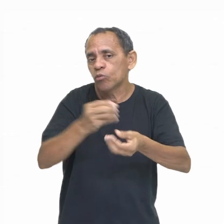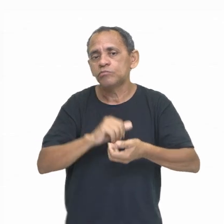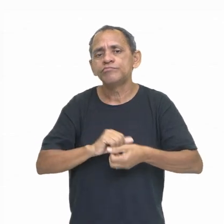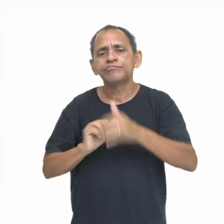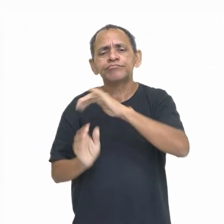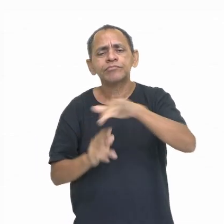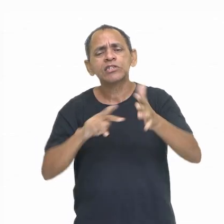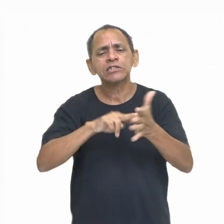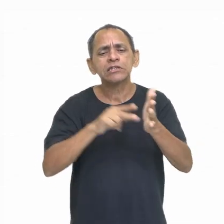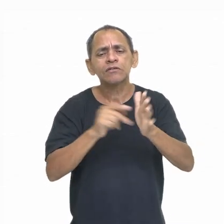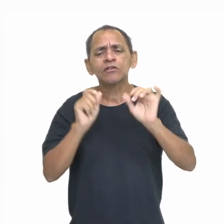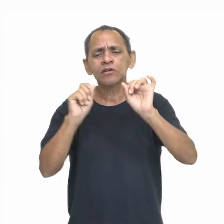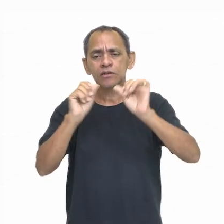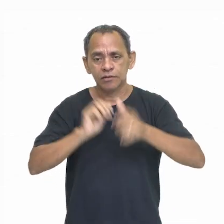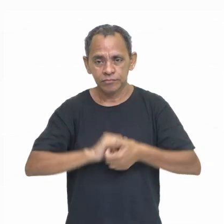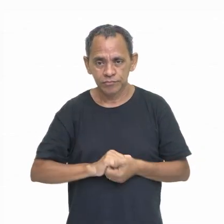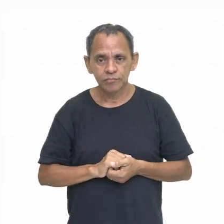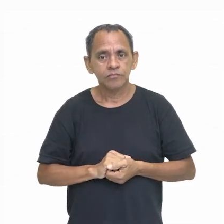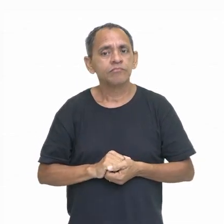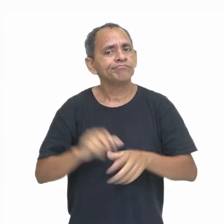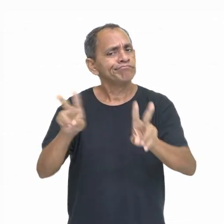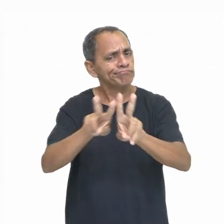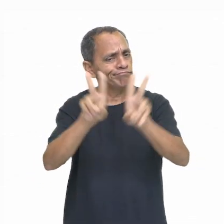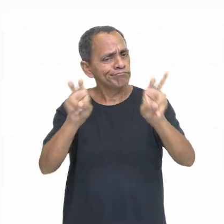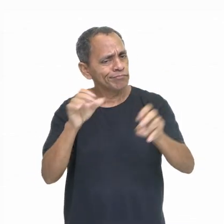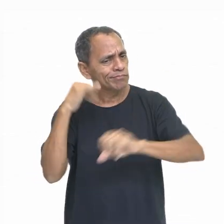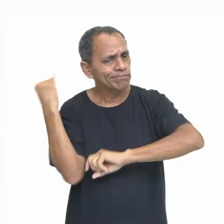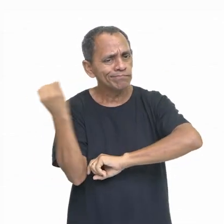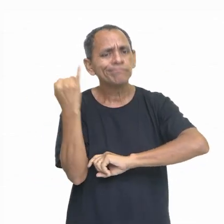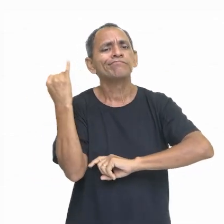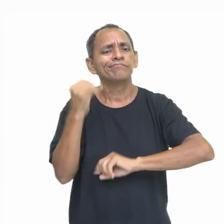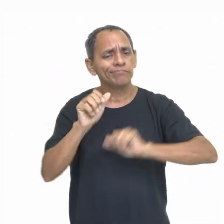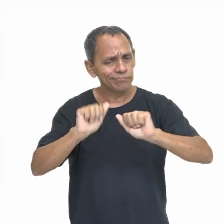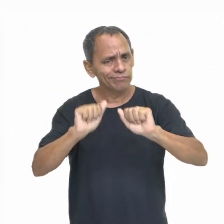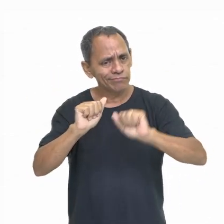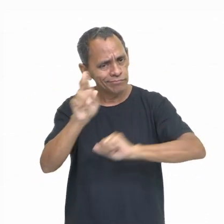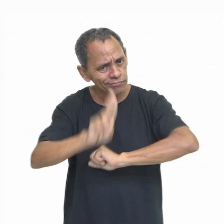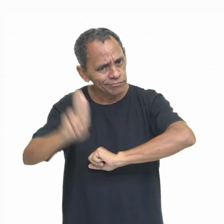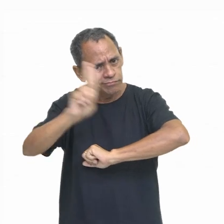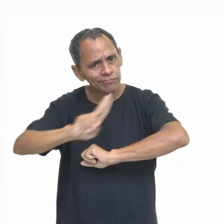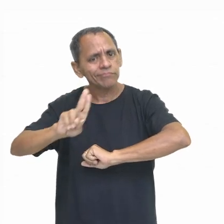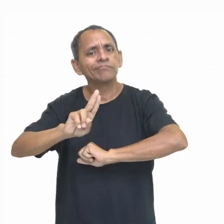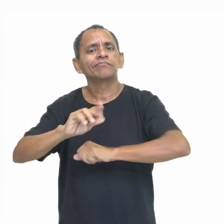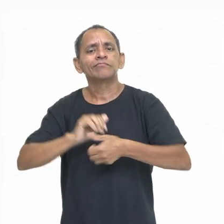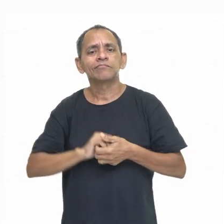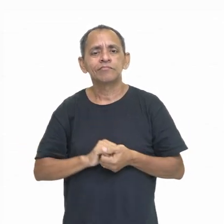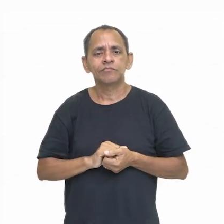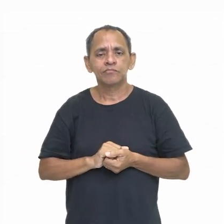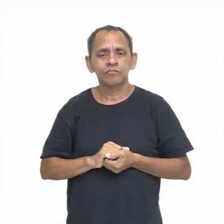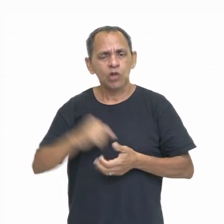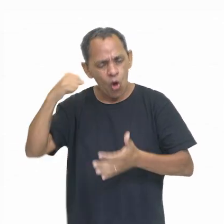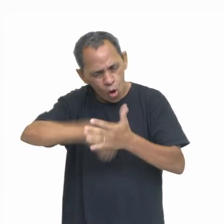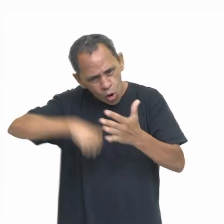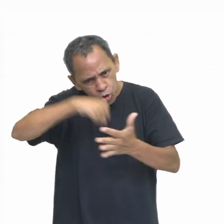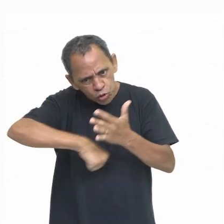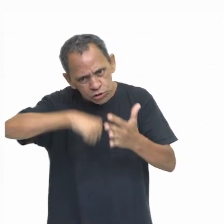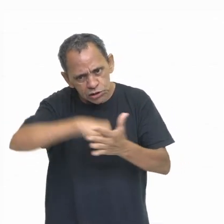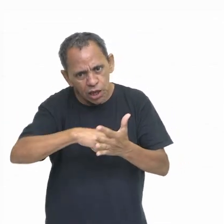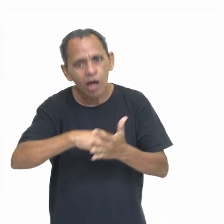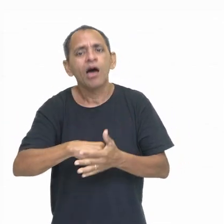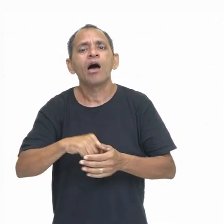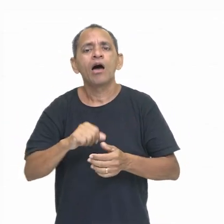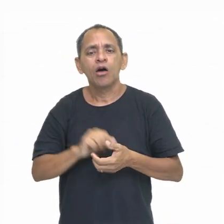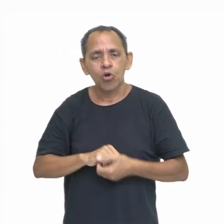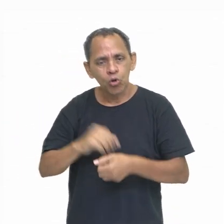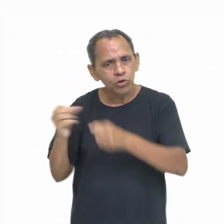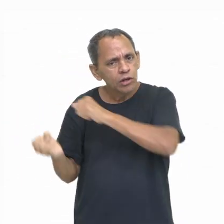educação política é uma questão que pode sim ser utilizada, que pode ser empregada como forma de combate a esse